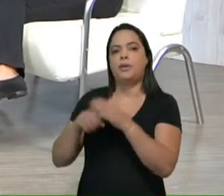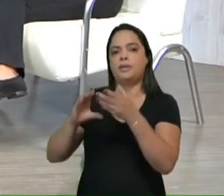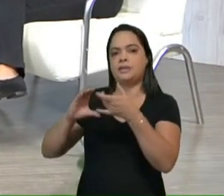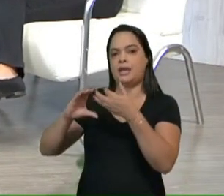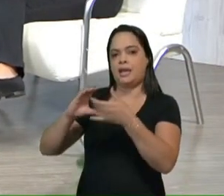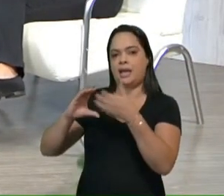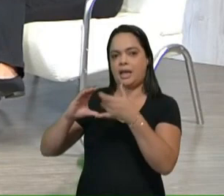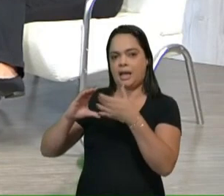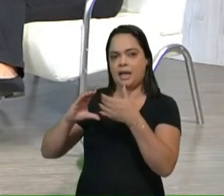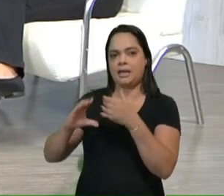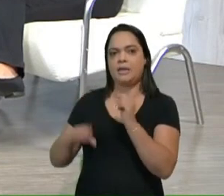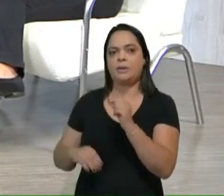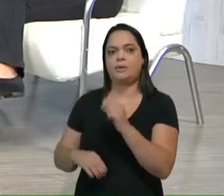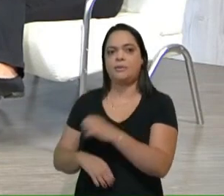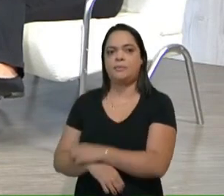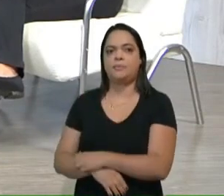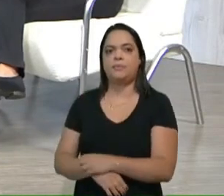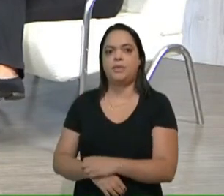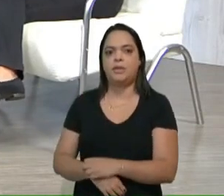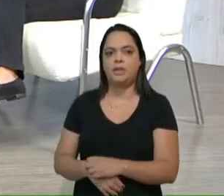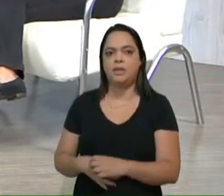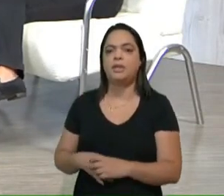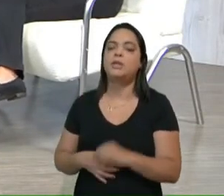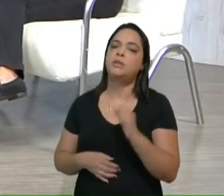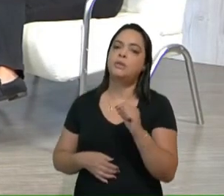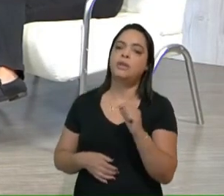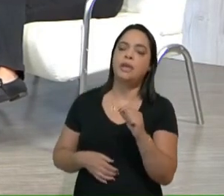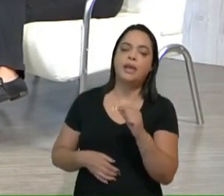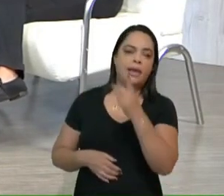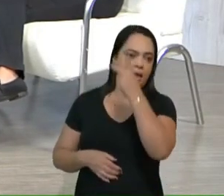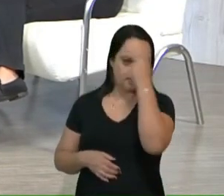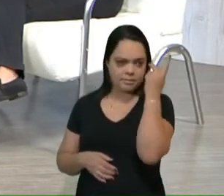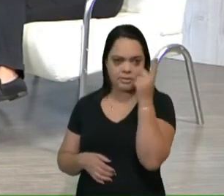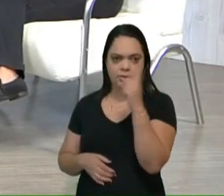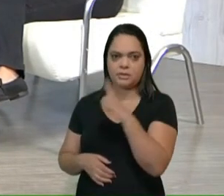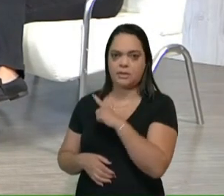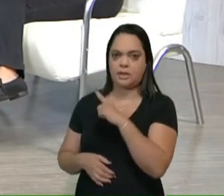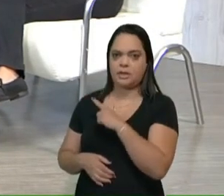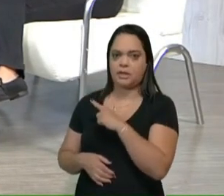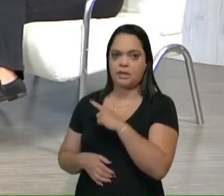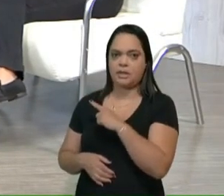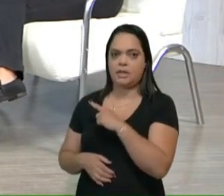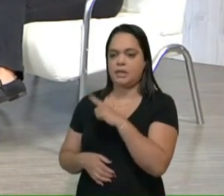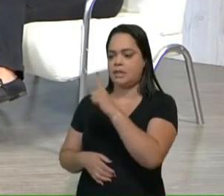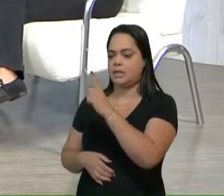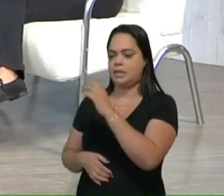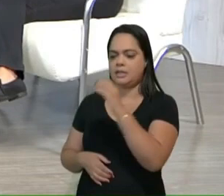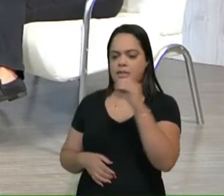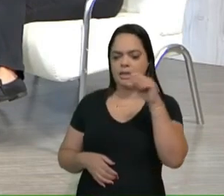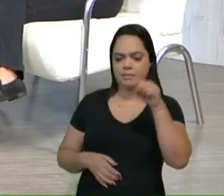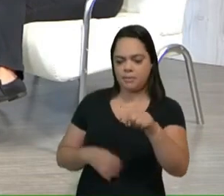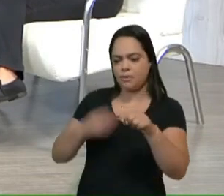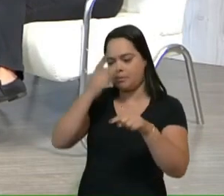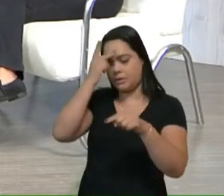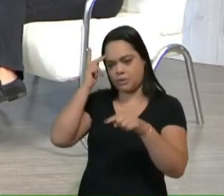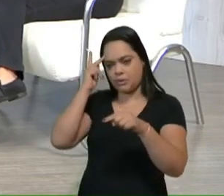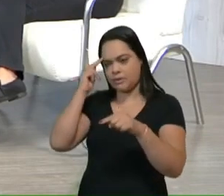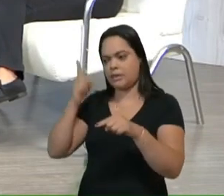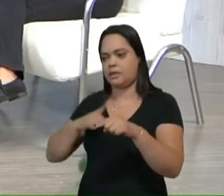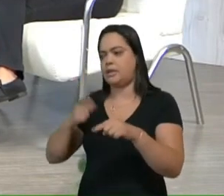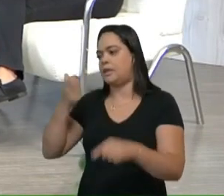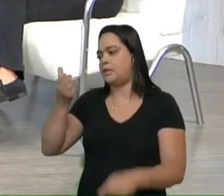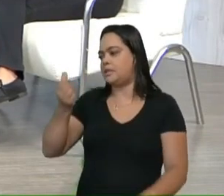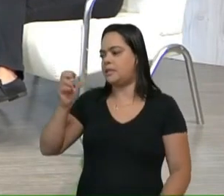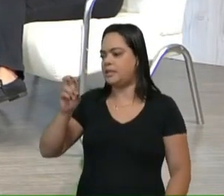que eh cujo acometimento e é de 65 a cada 100.000 indivíduos eh